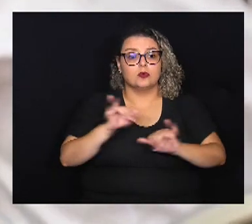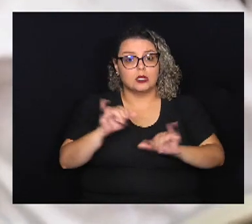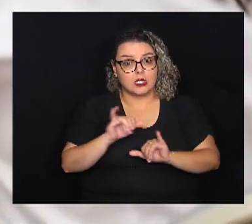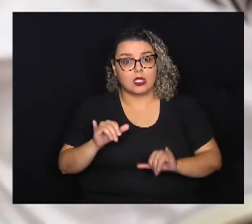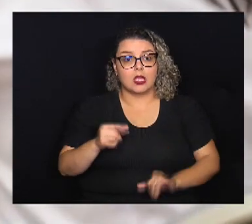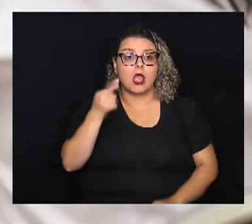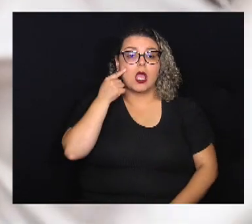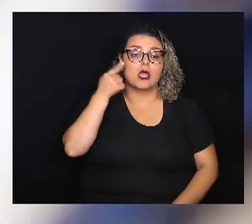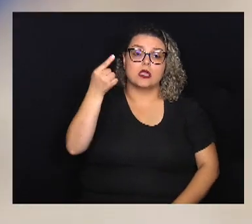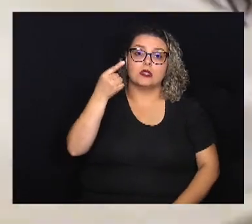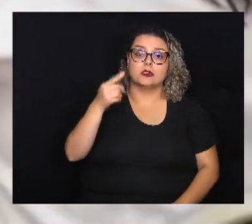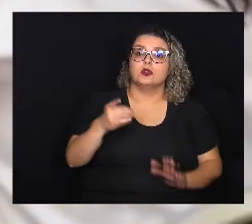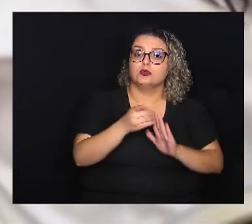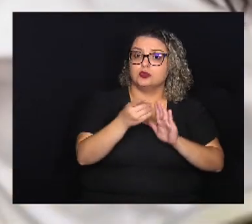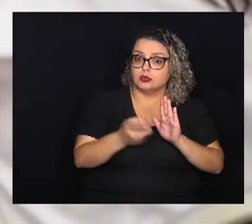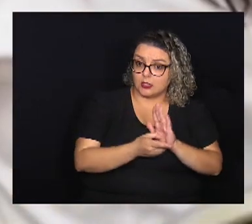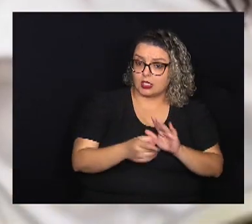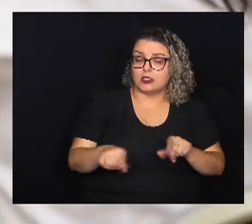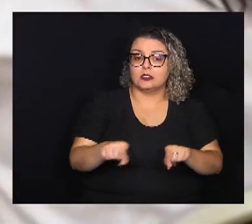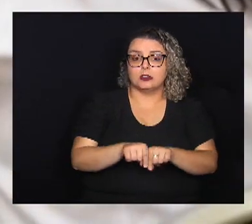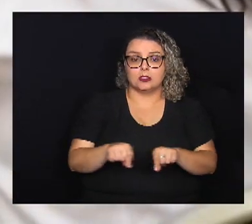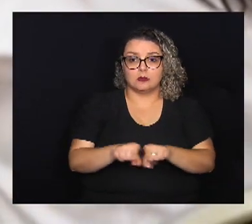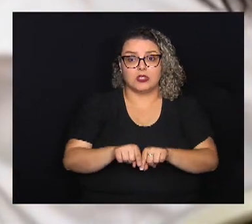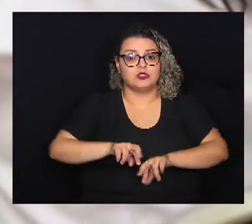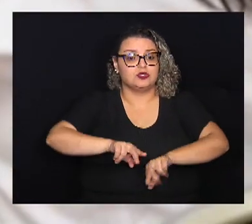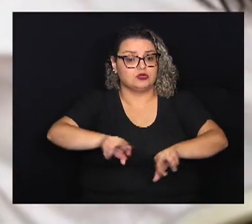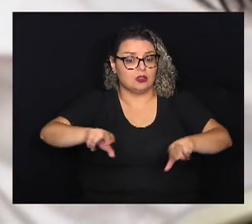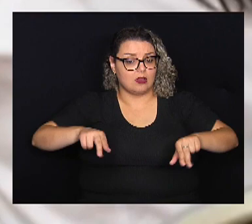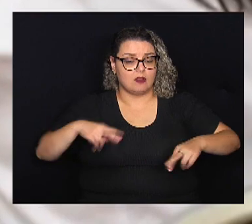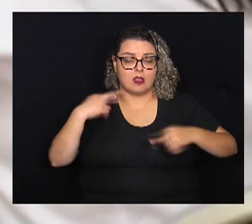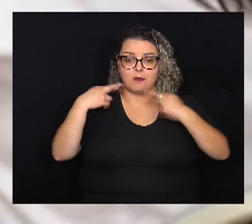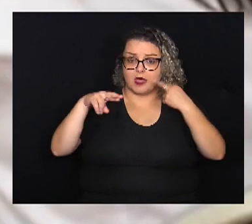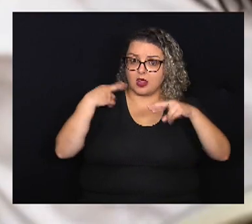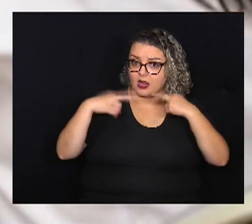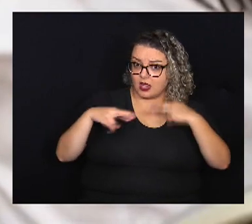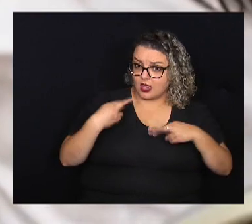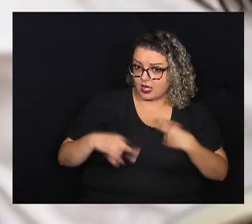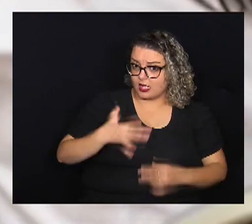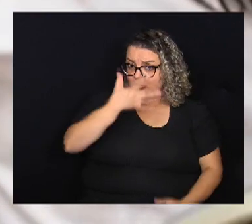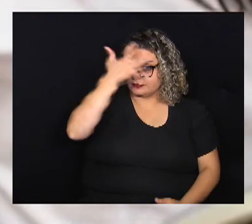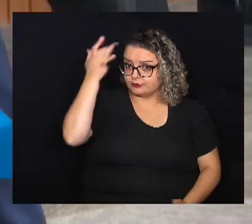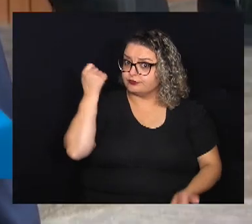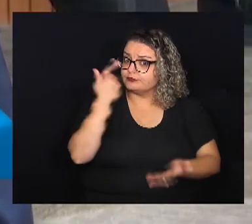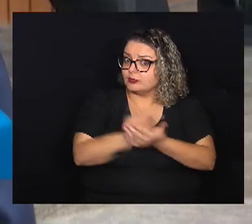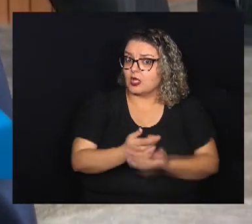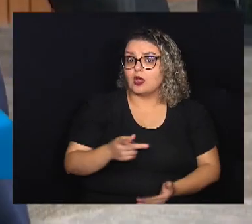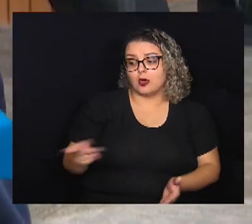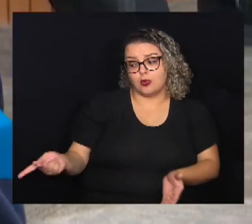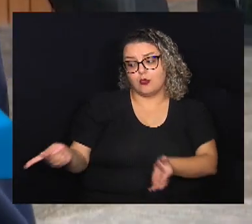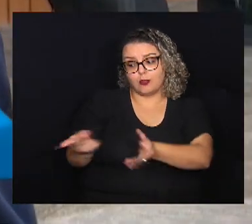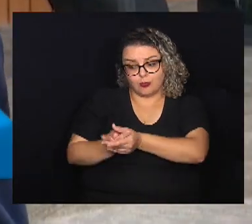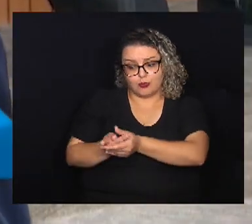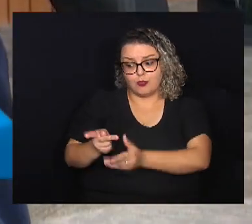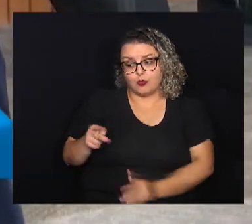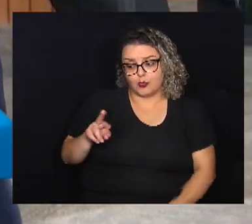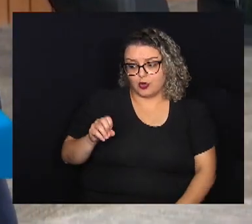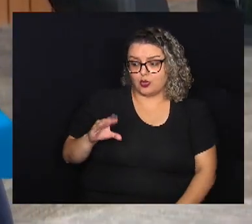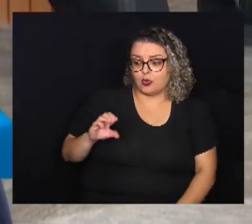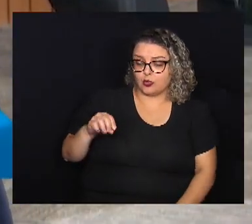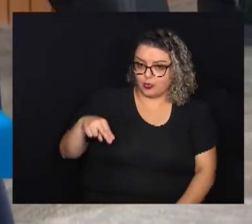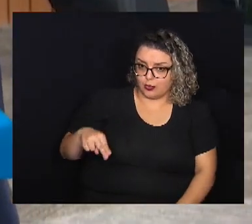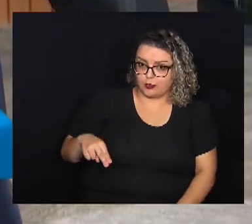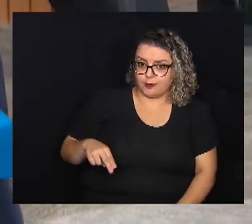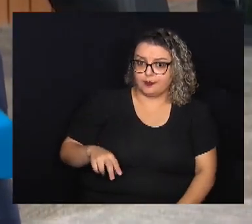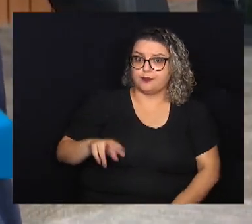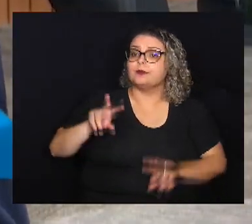ideia do atual decreto também partiu de várias reclamações dos consumidores ao PROCON quero também destacar que esse